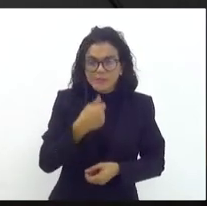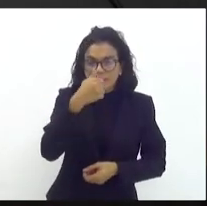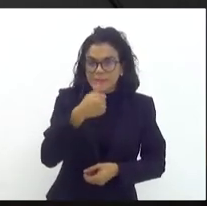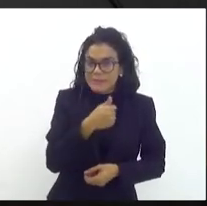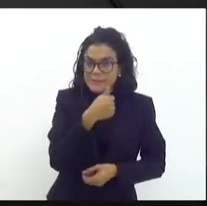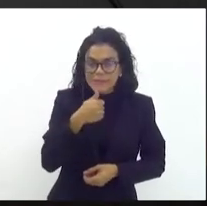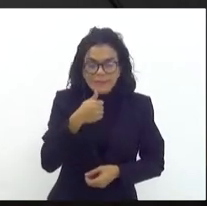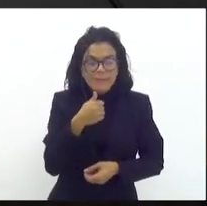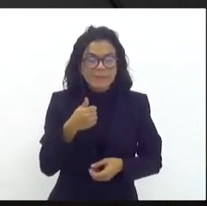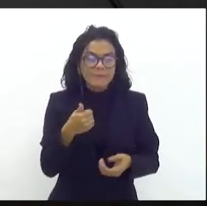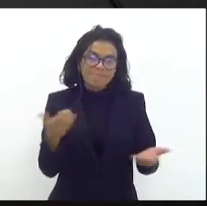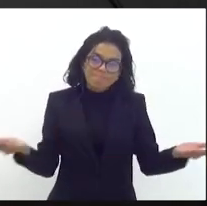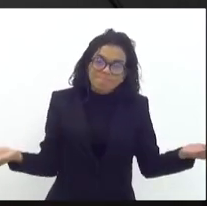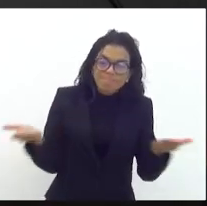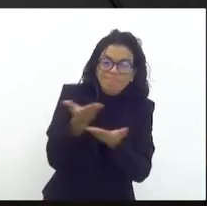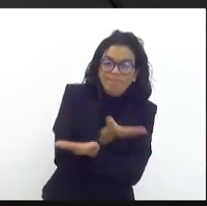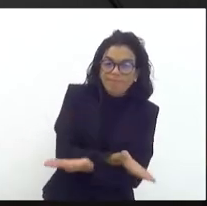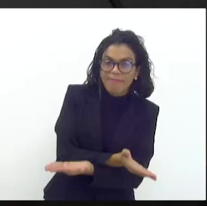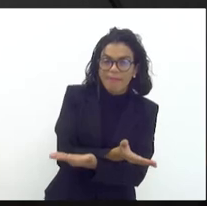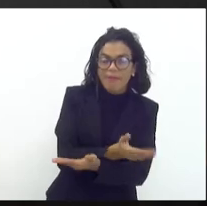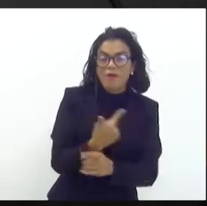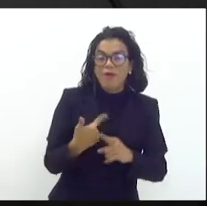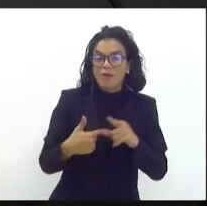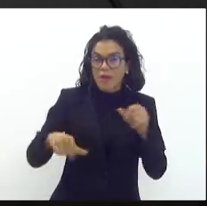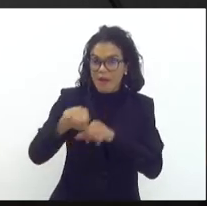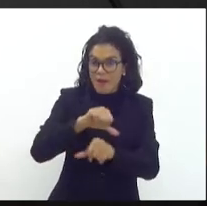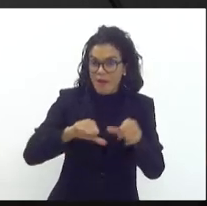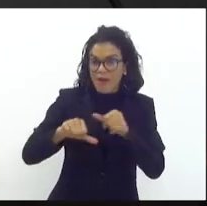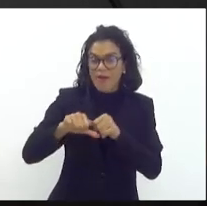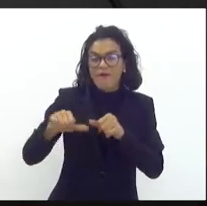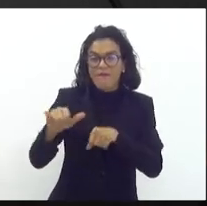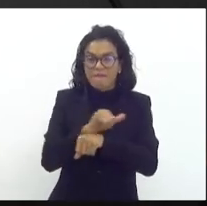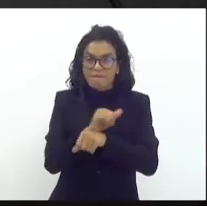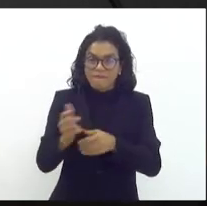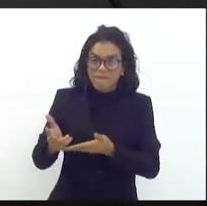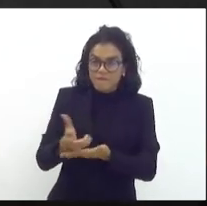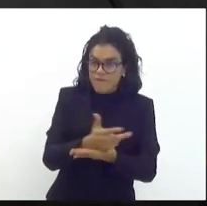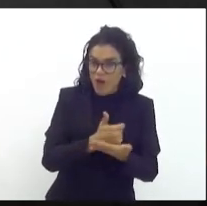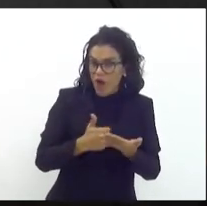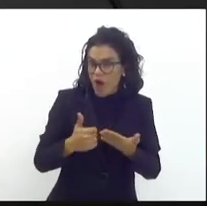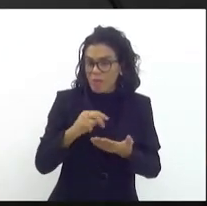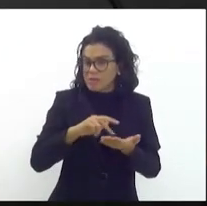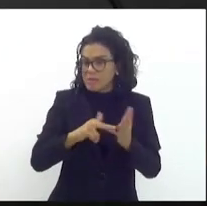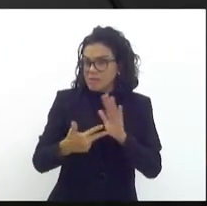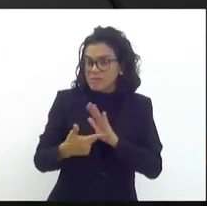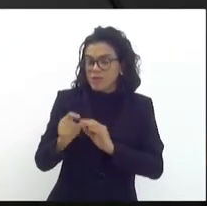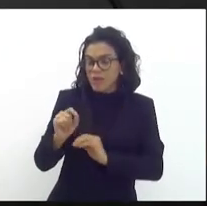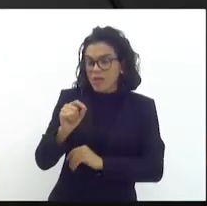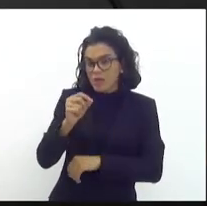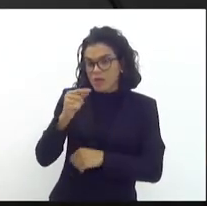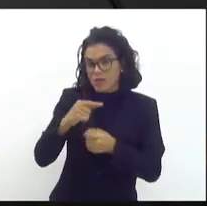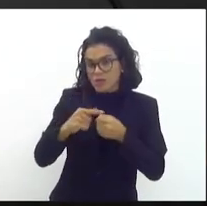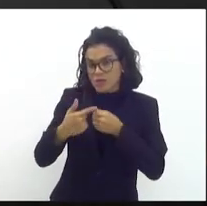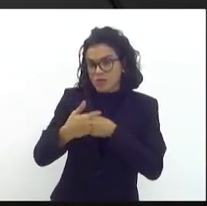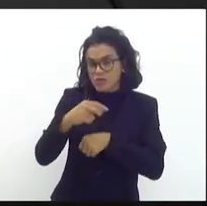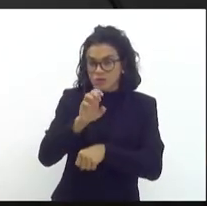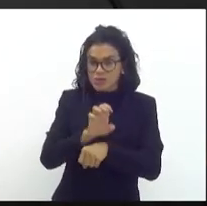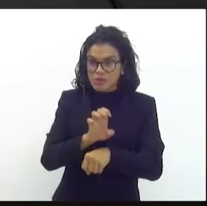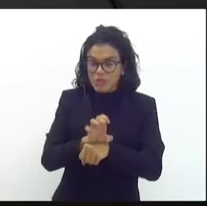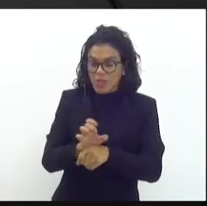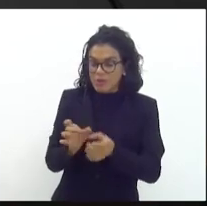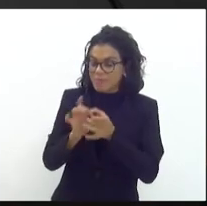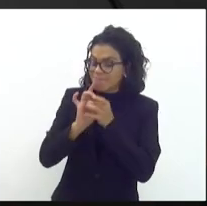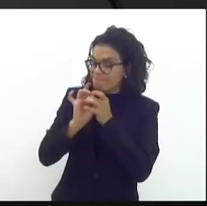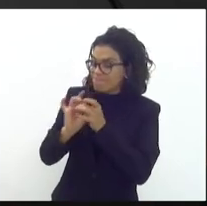Não tem lógica vai a reforma pressupõe que os estados e municípios abram mão em torno de algo que a gente espera que seja comum agora